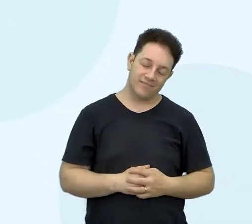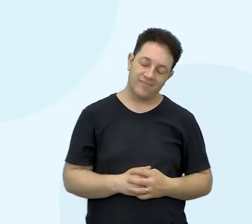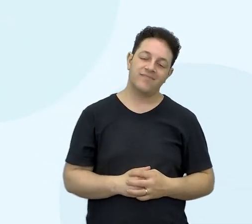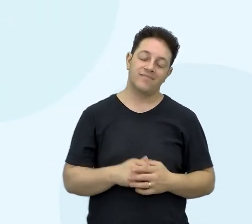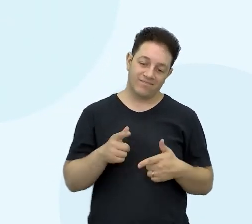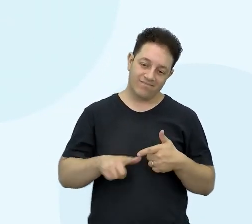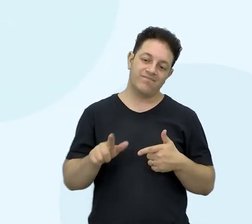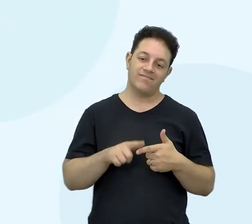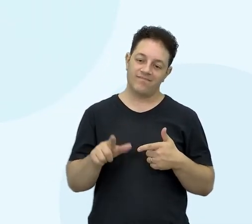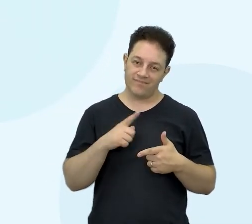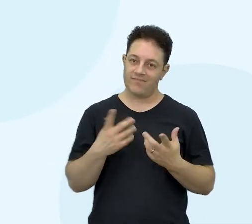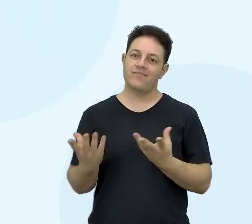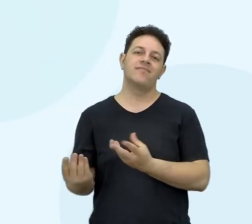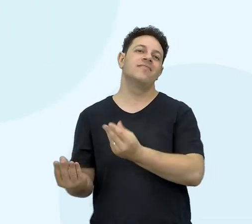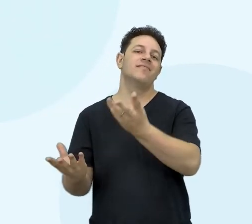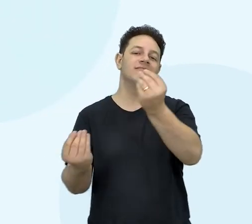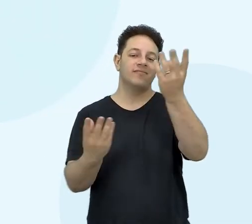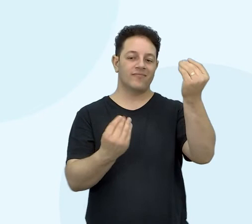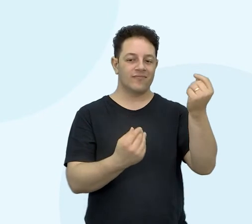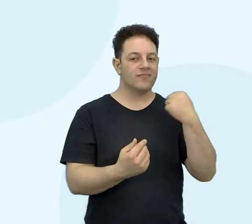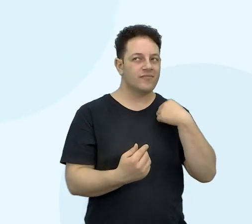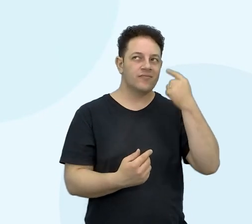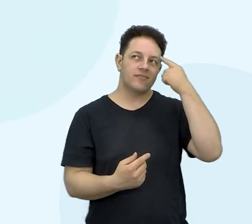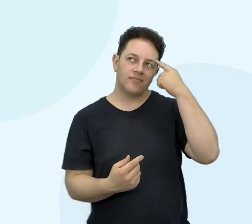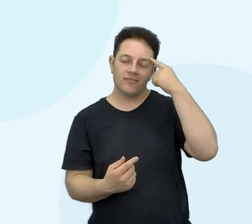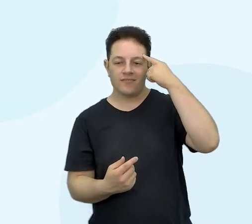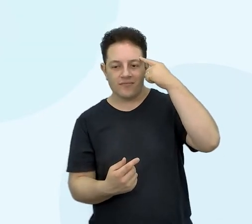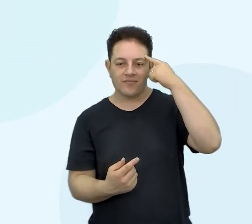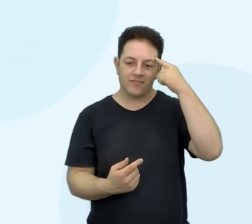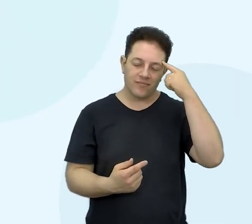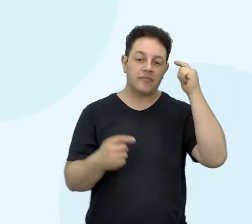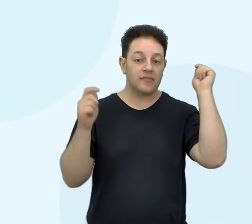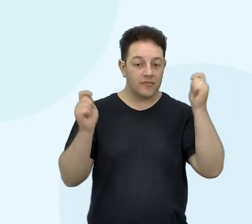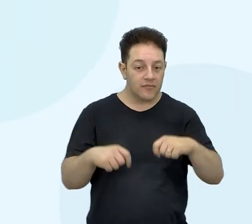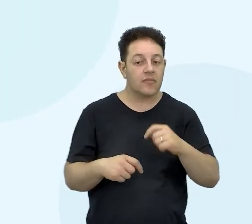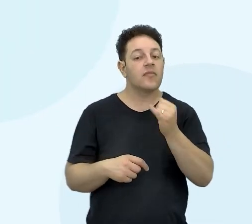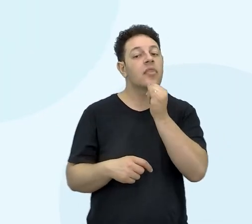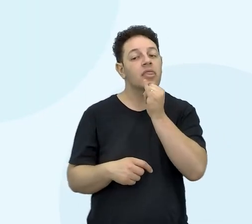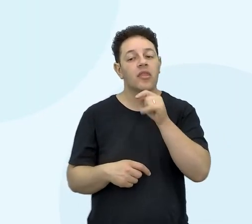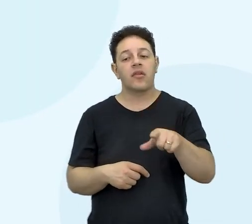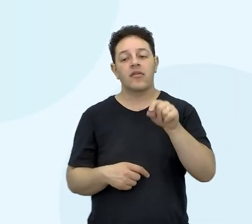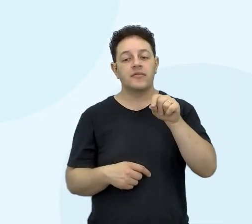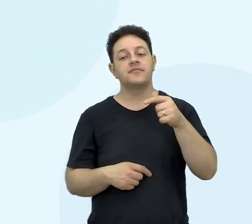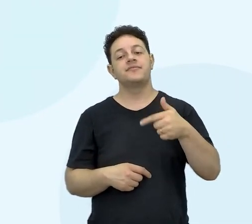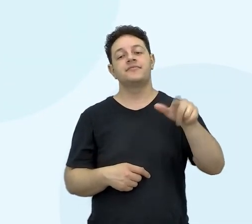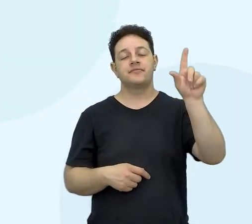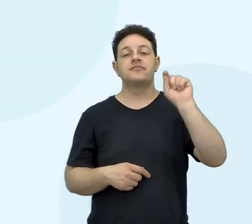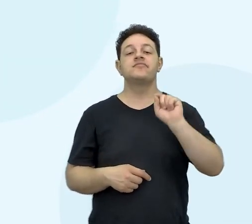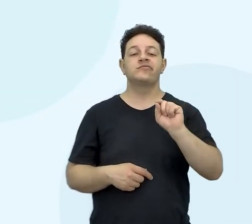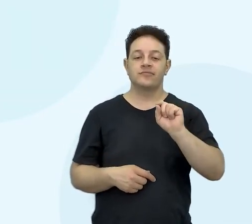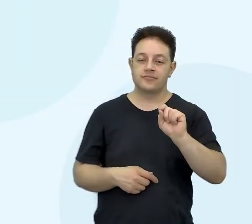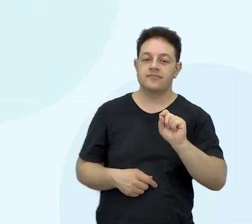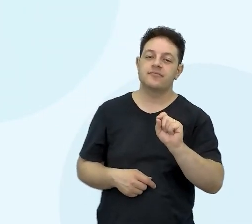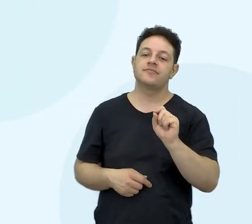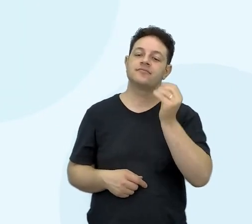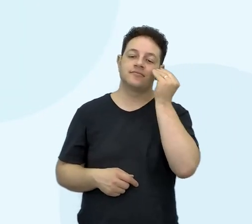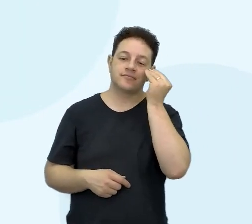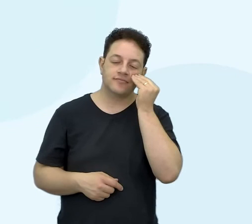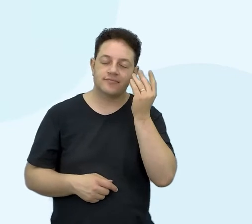um problema que fez com que eu pensasse também na opção de